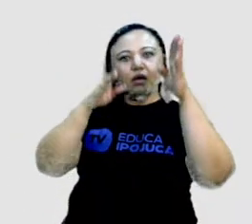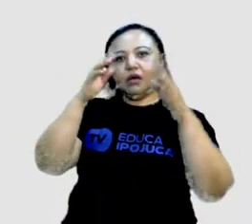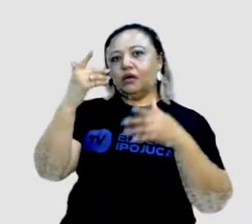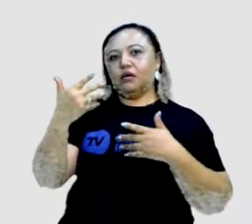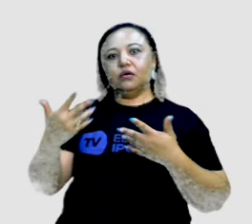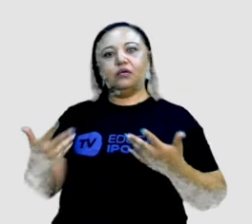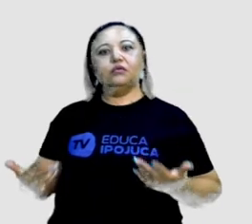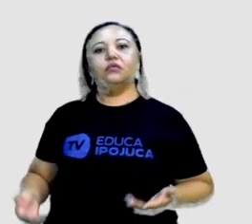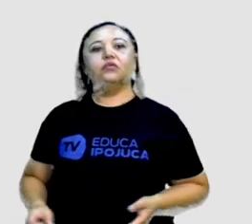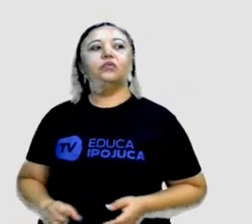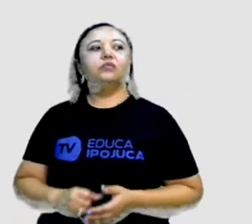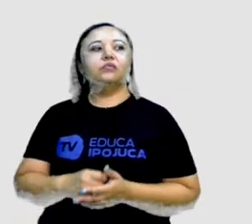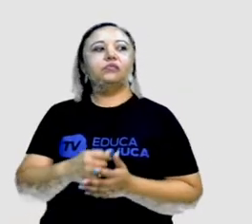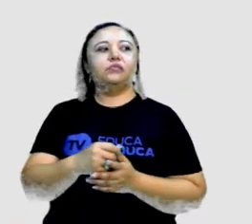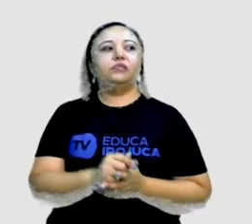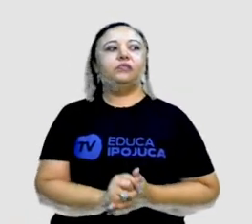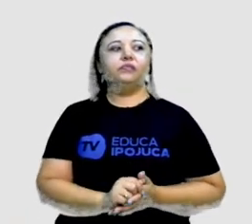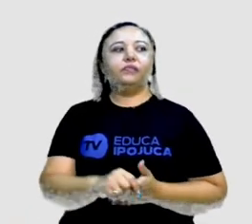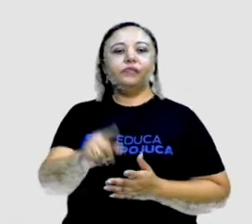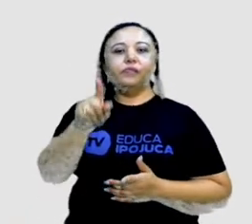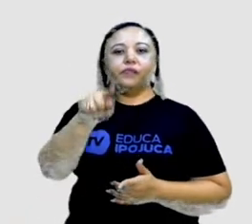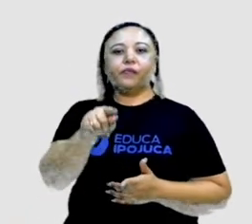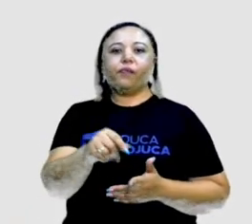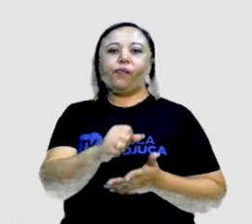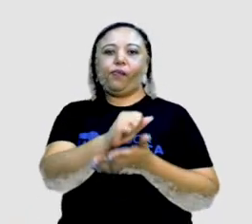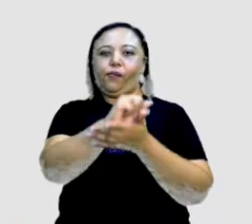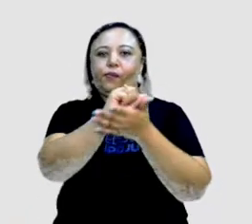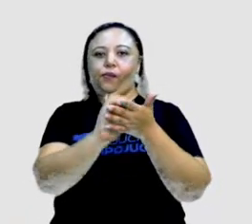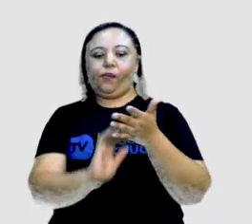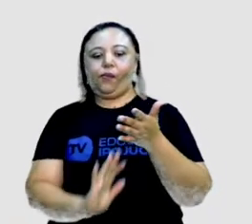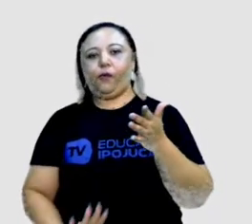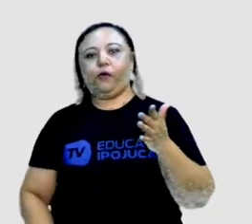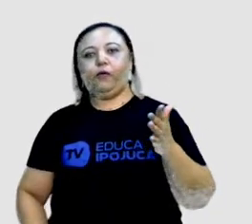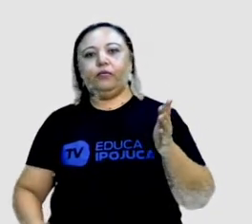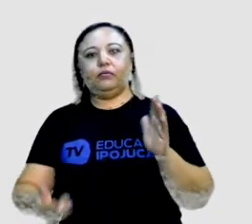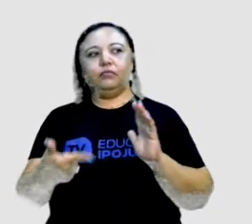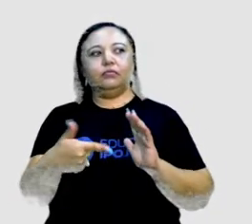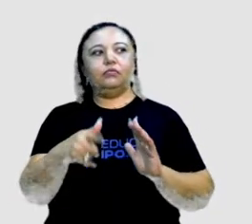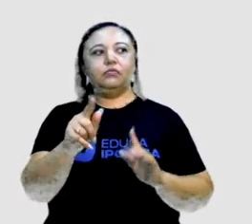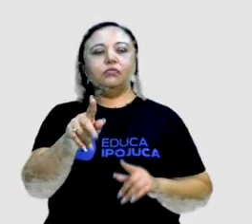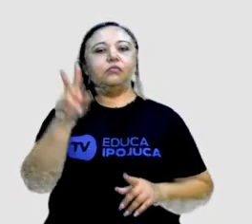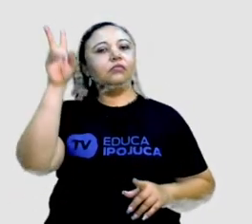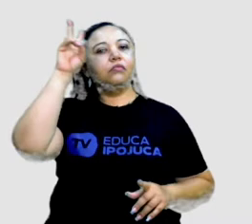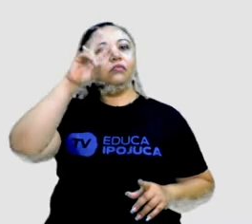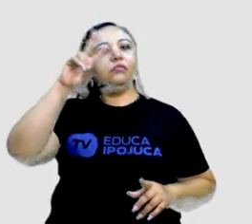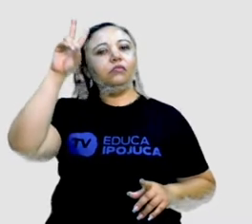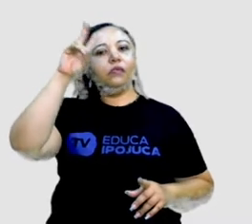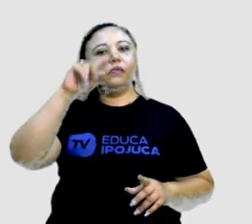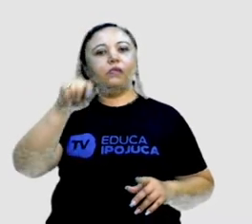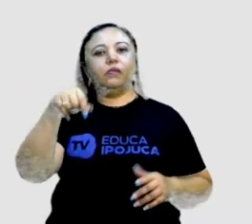assunto. Contar fatos e acontecimentos. E aí a hora do desafio, né? Que história